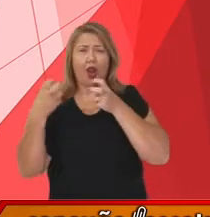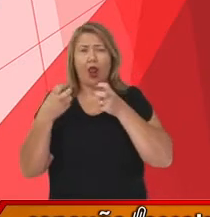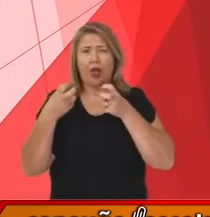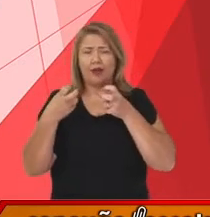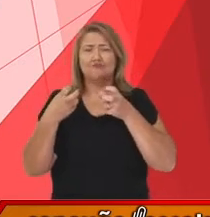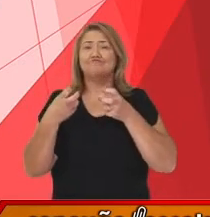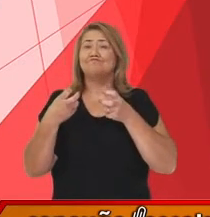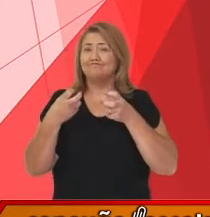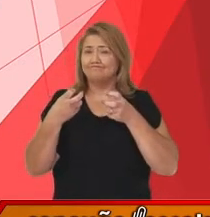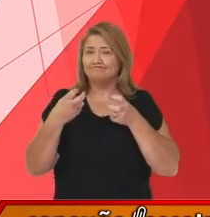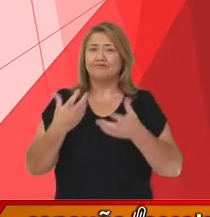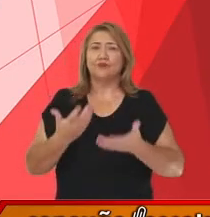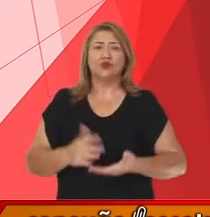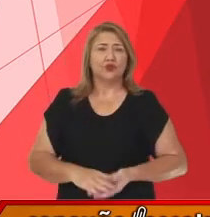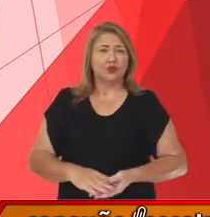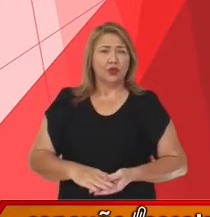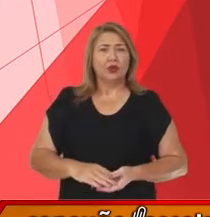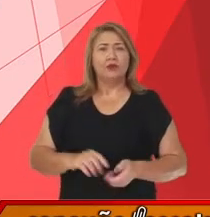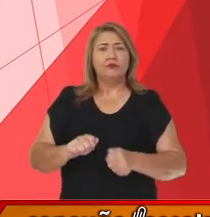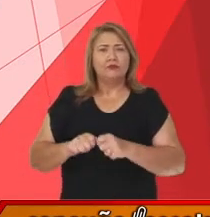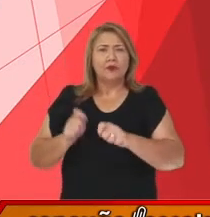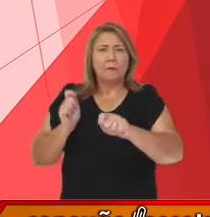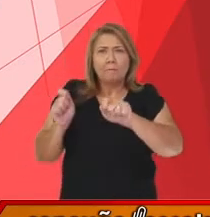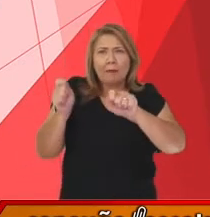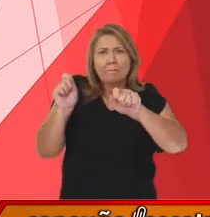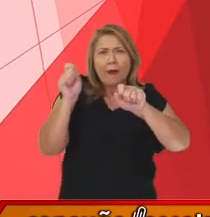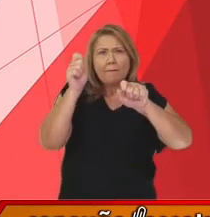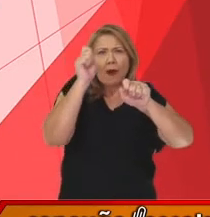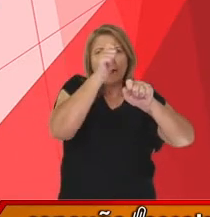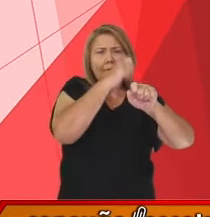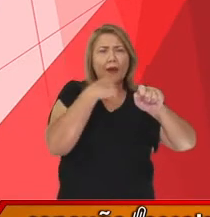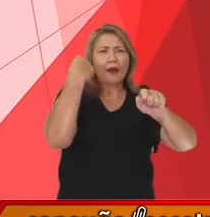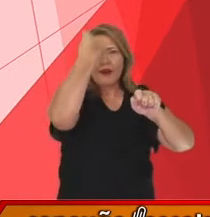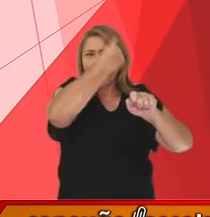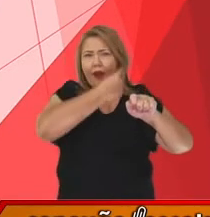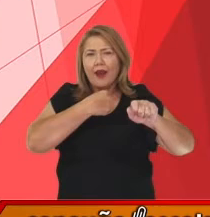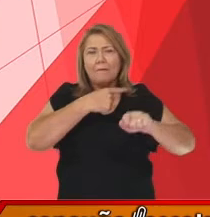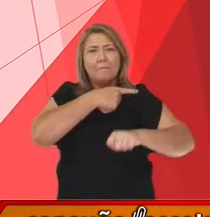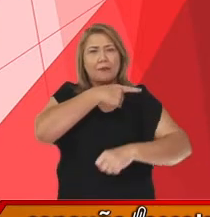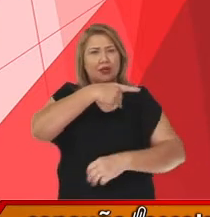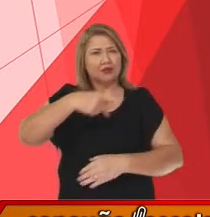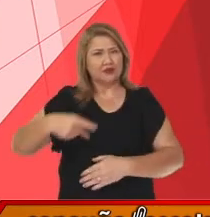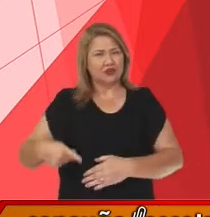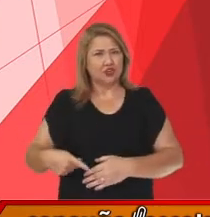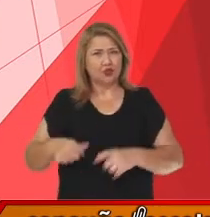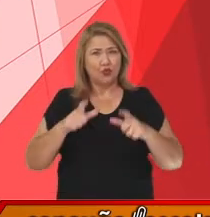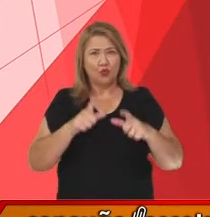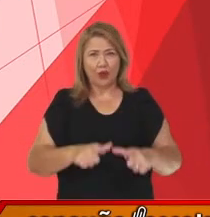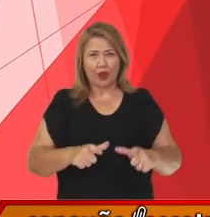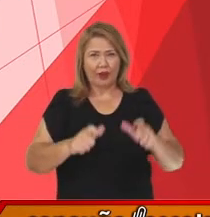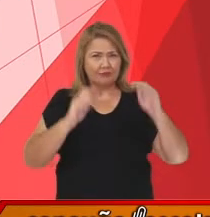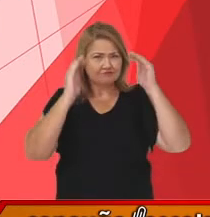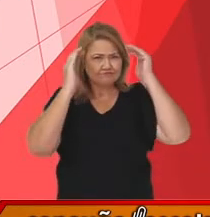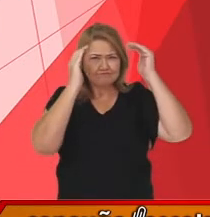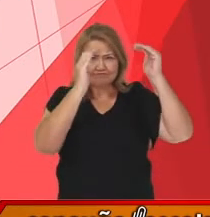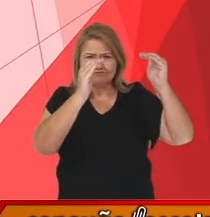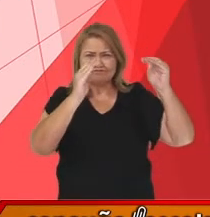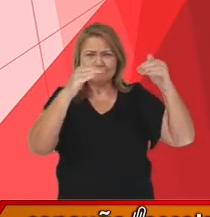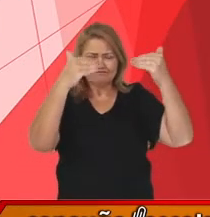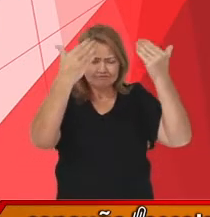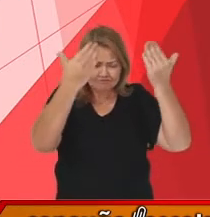a questão de esculpir a imagem desses presidentes em um terreno sagrado dá uma